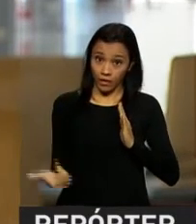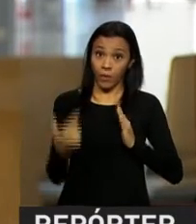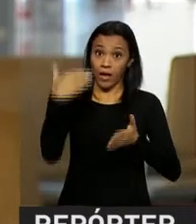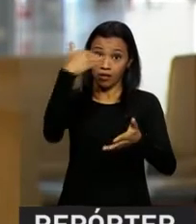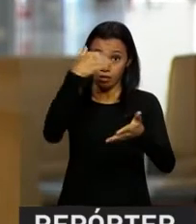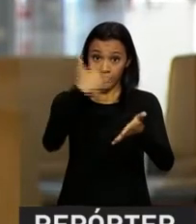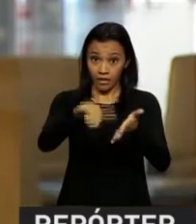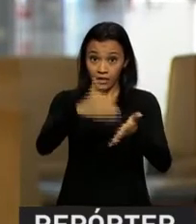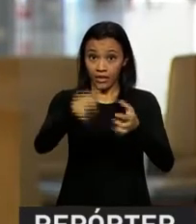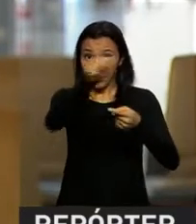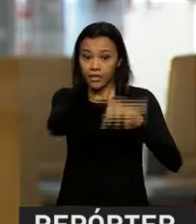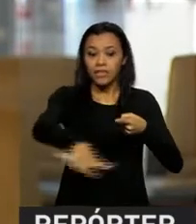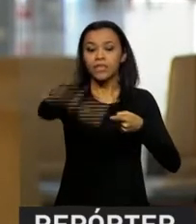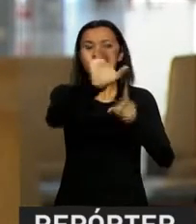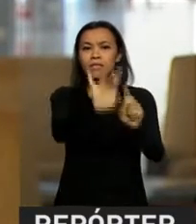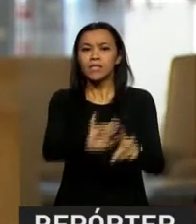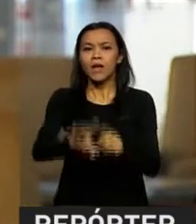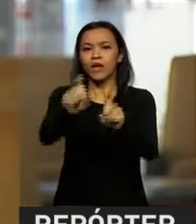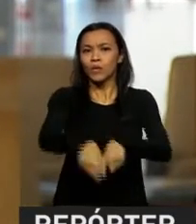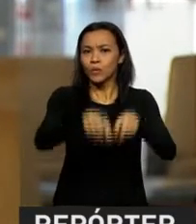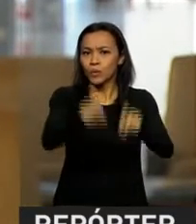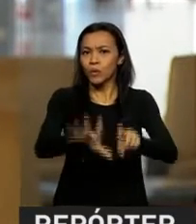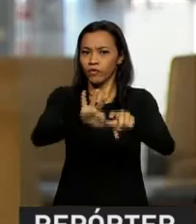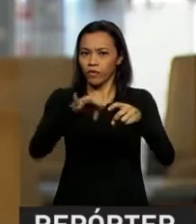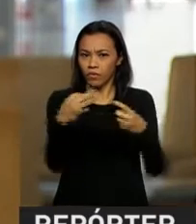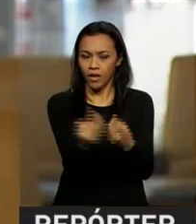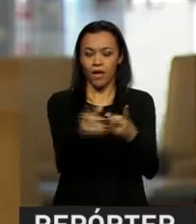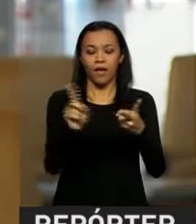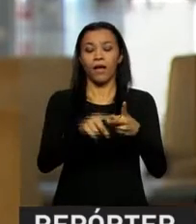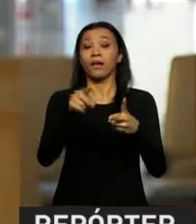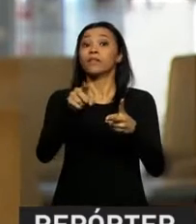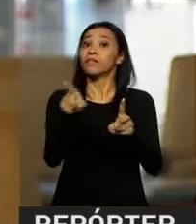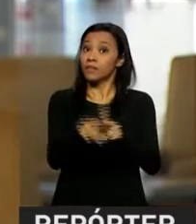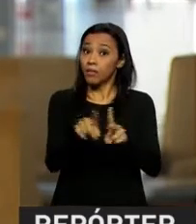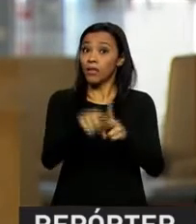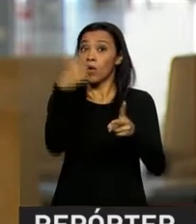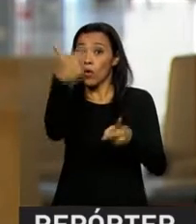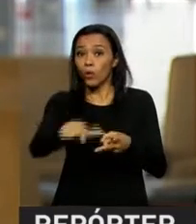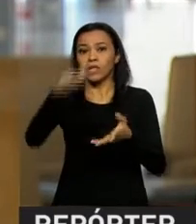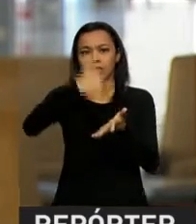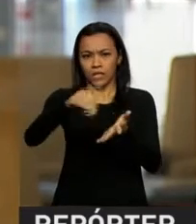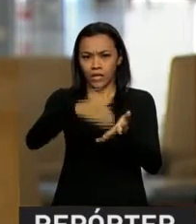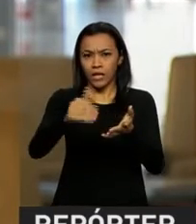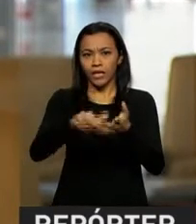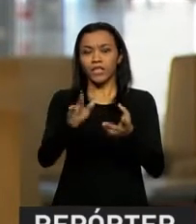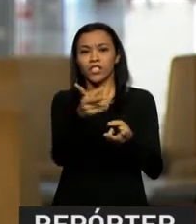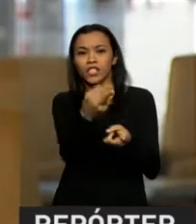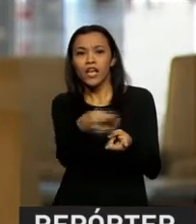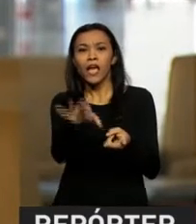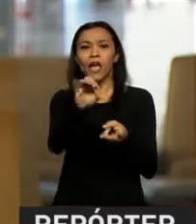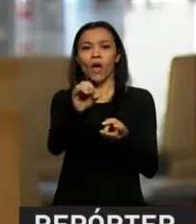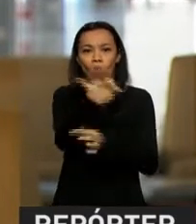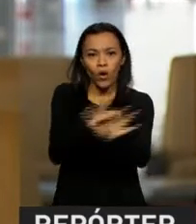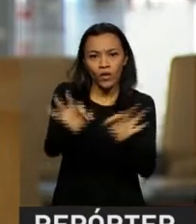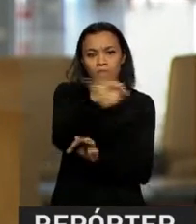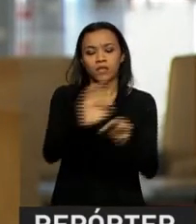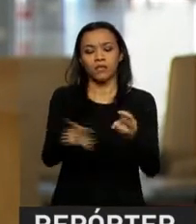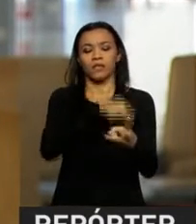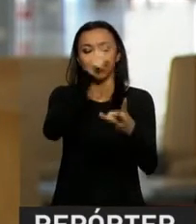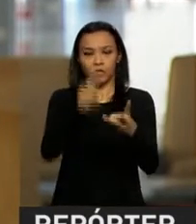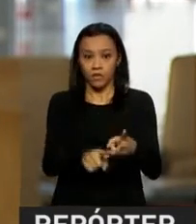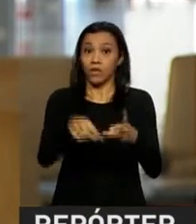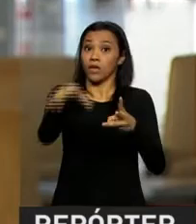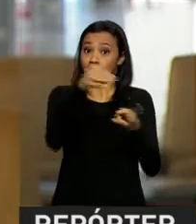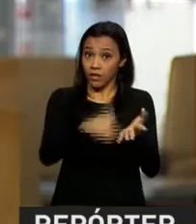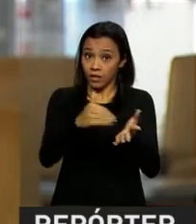Secretaria Especial de Agricultura Familiar e do Desenvolvimento Agrário e as Secretarias de Reordenamento Agrário, de